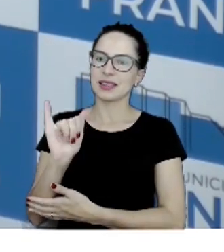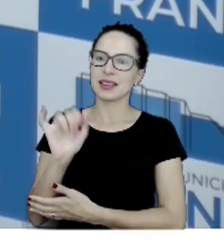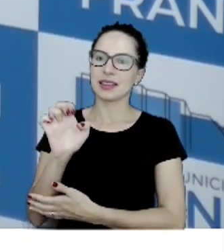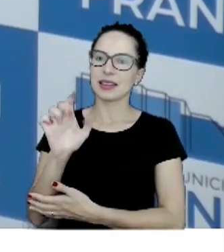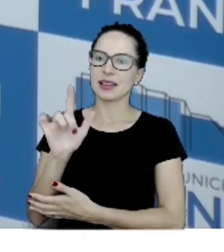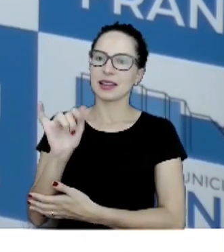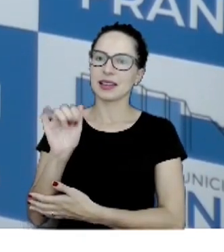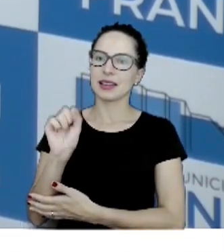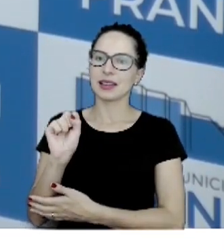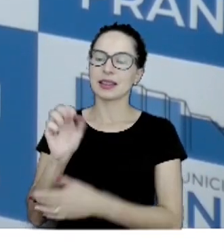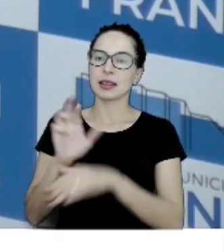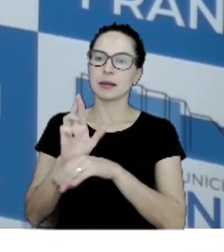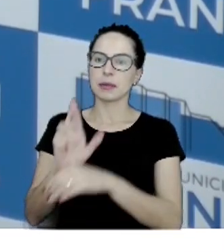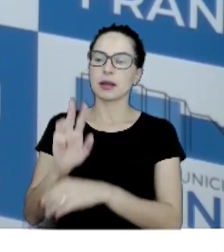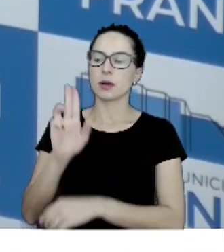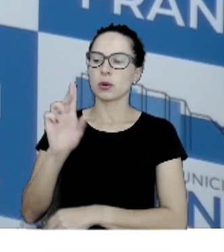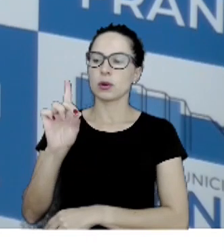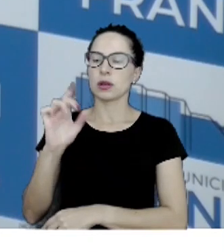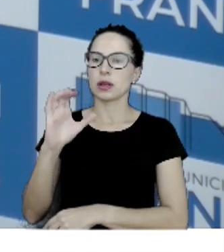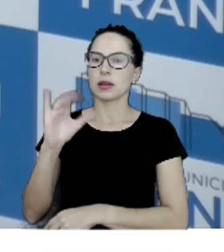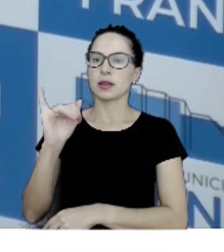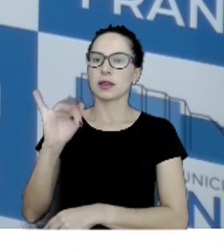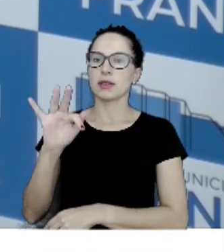da UDCIF,